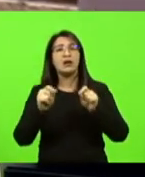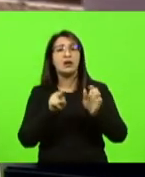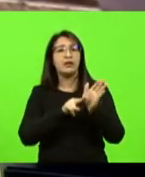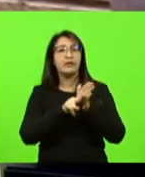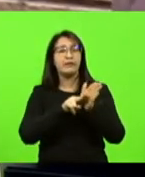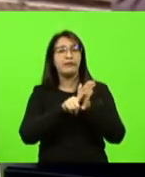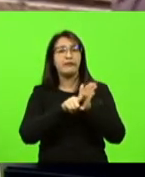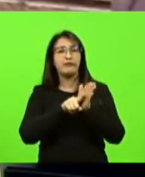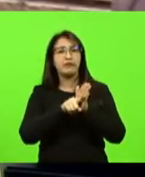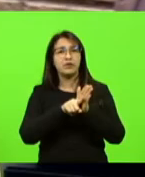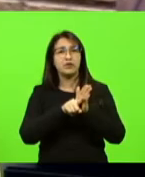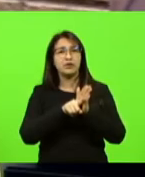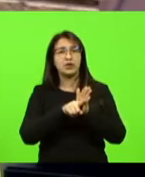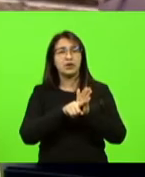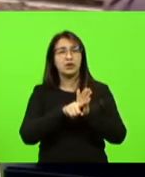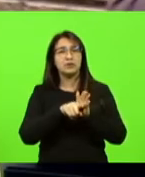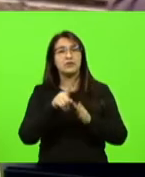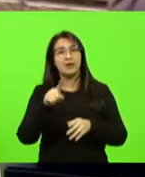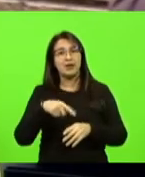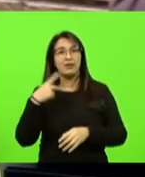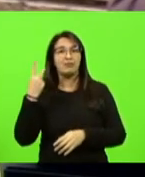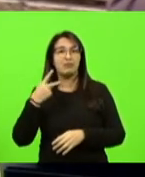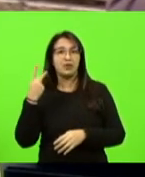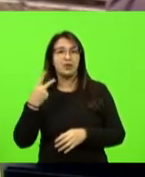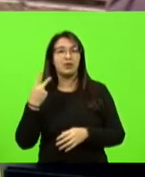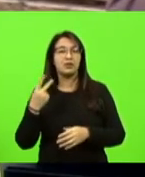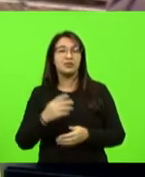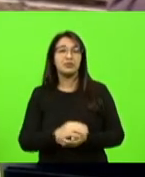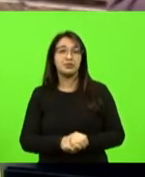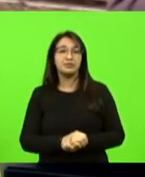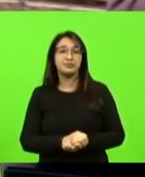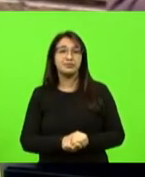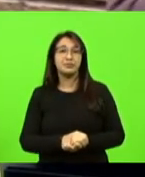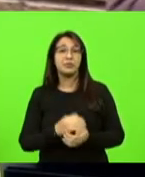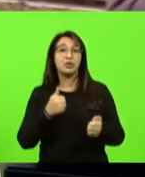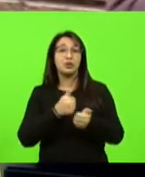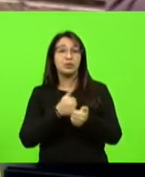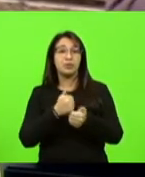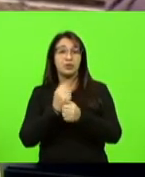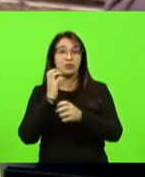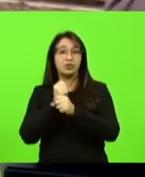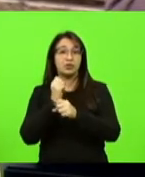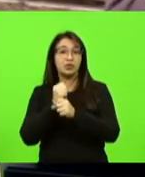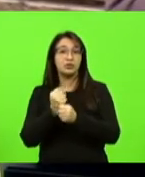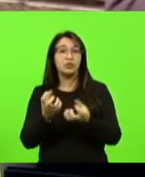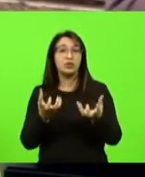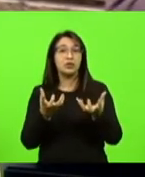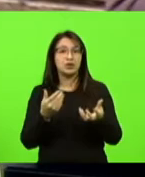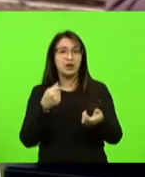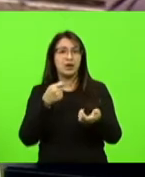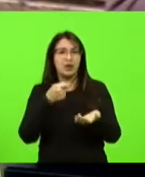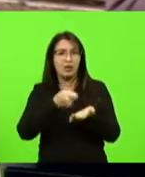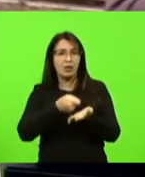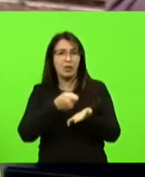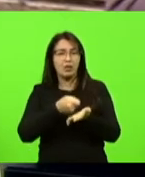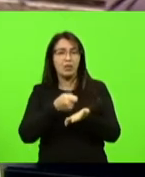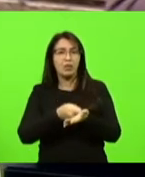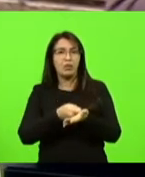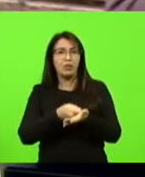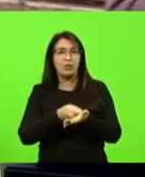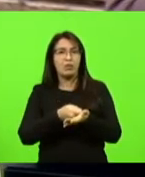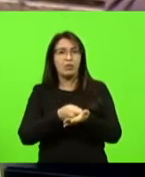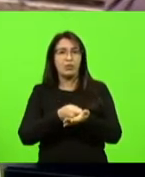Câmara de Vereadores e o Tribunal de Contas? Então, o que o Tribunal de Contas quer fazer? Quer cobrar na hora de fazer o convênio? Vai cobrar